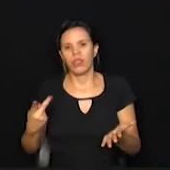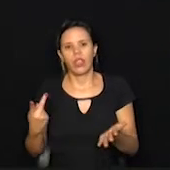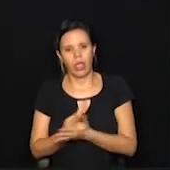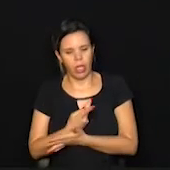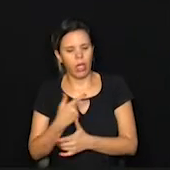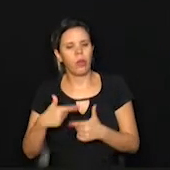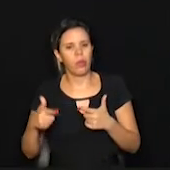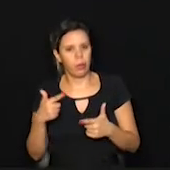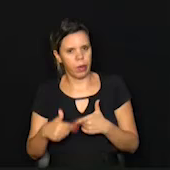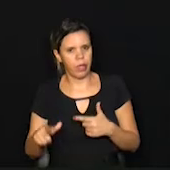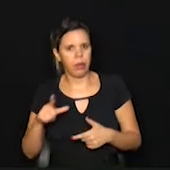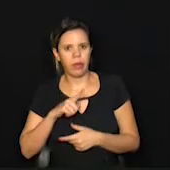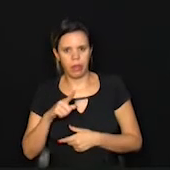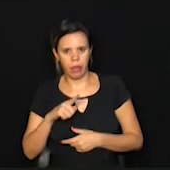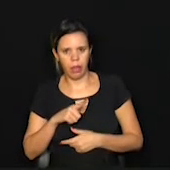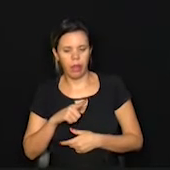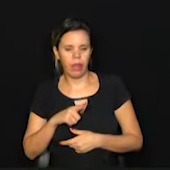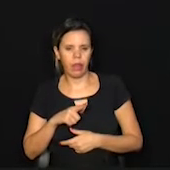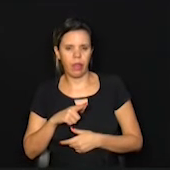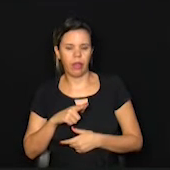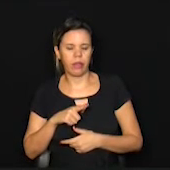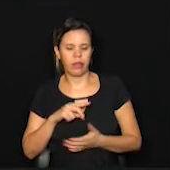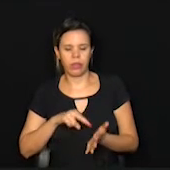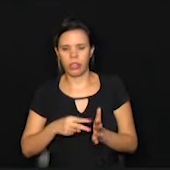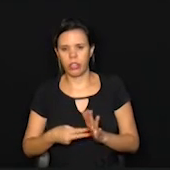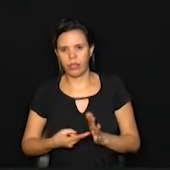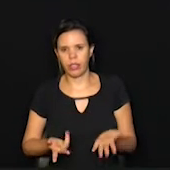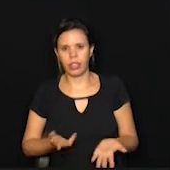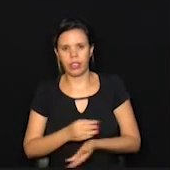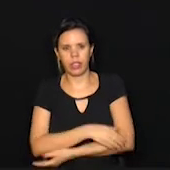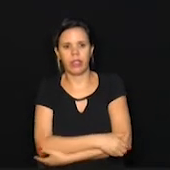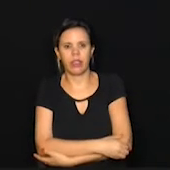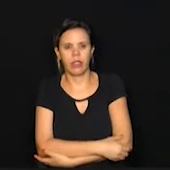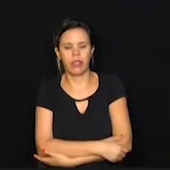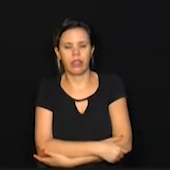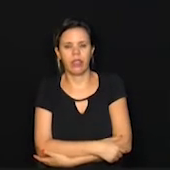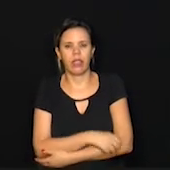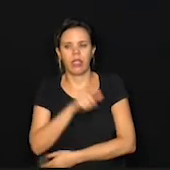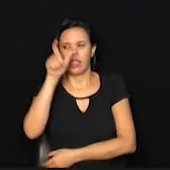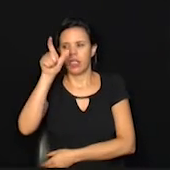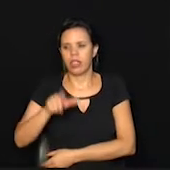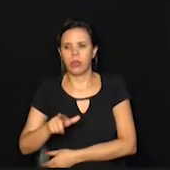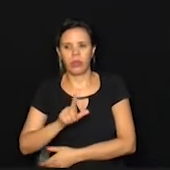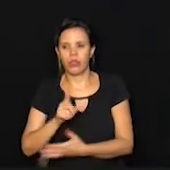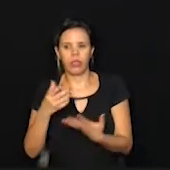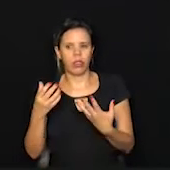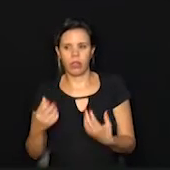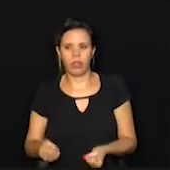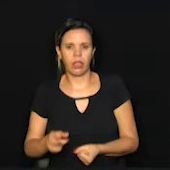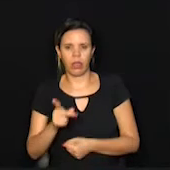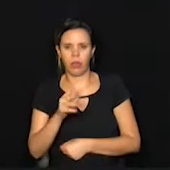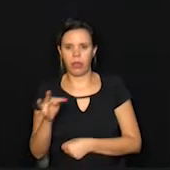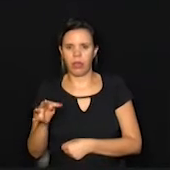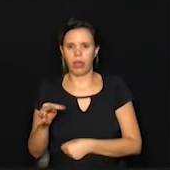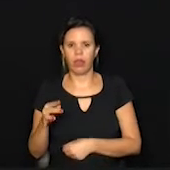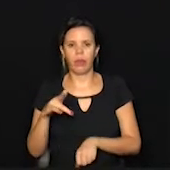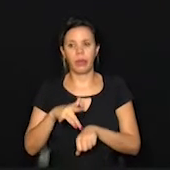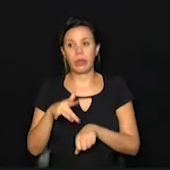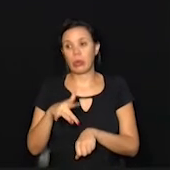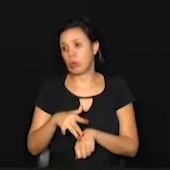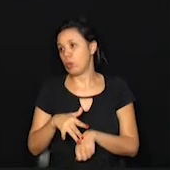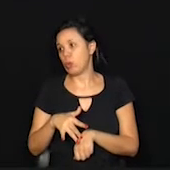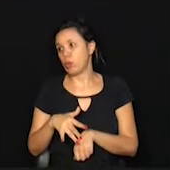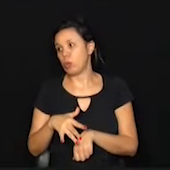não tenha problemas dá certo não quer dizer nada disso é de o petismo É uma barbaridade porque o